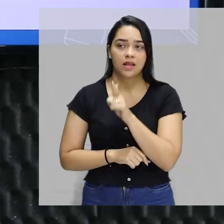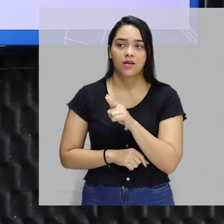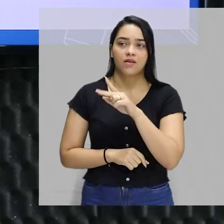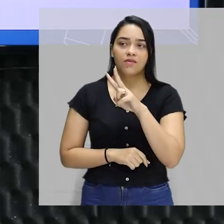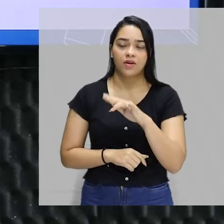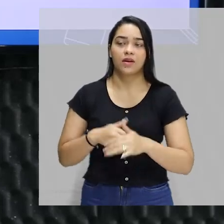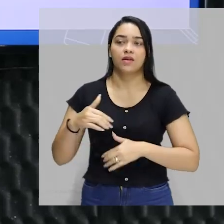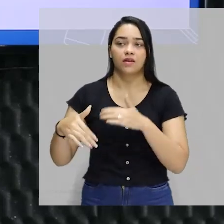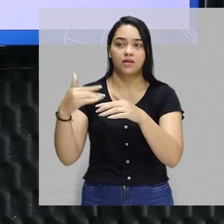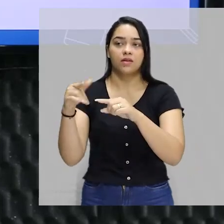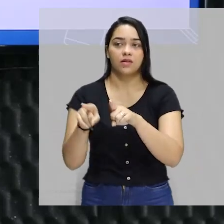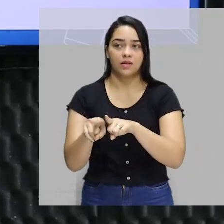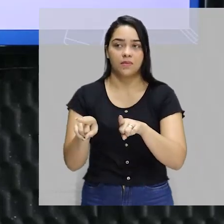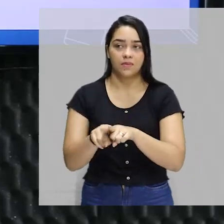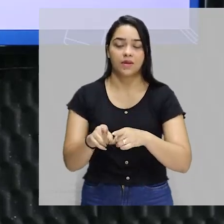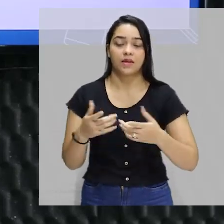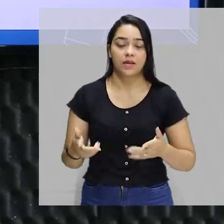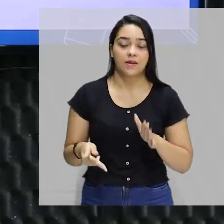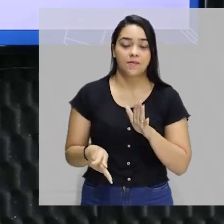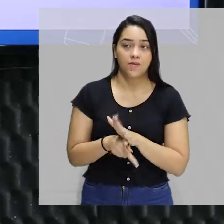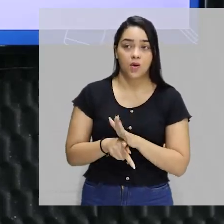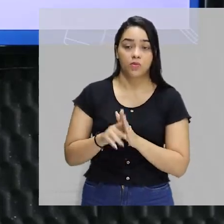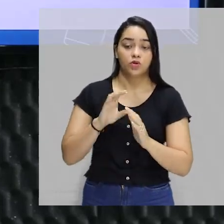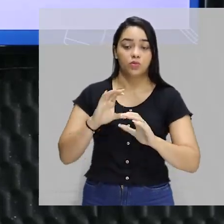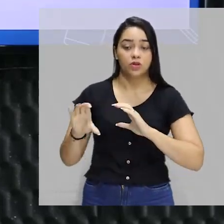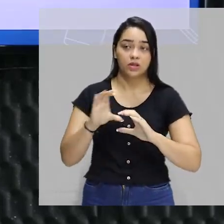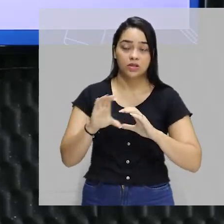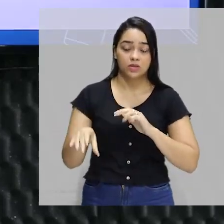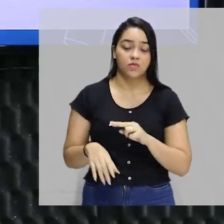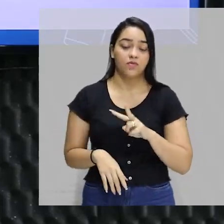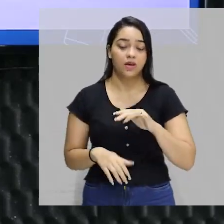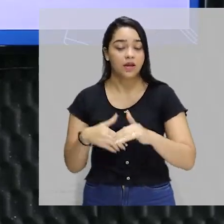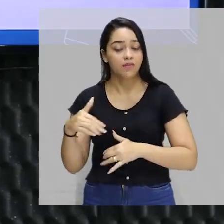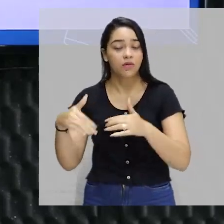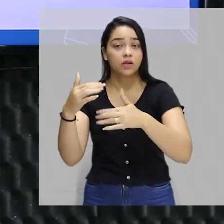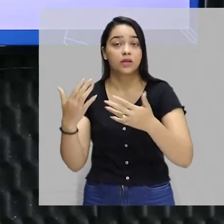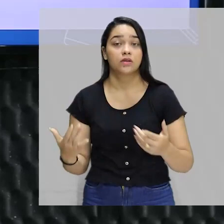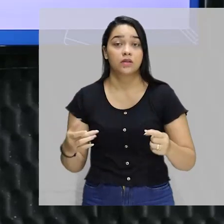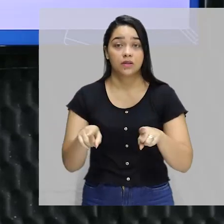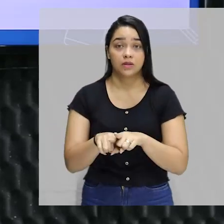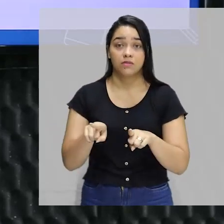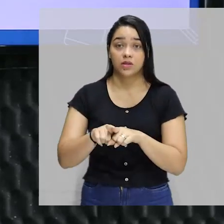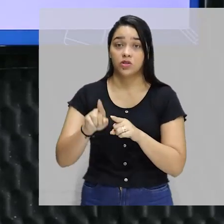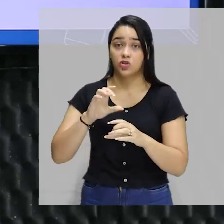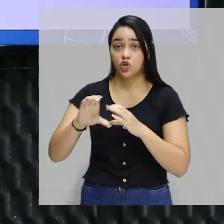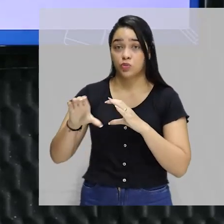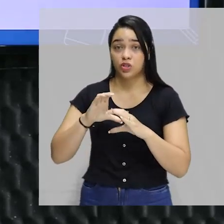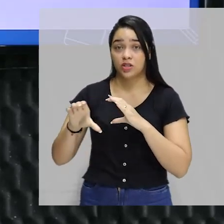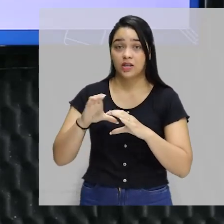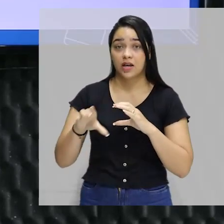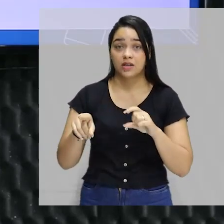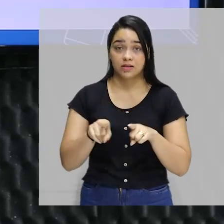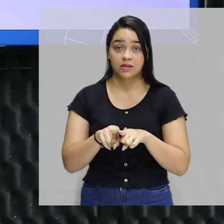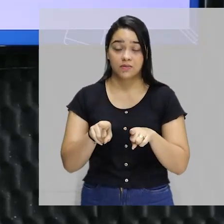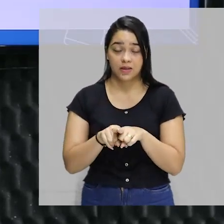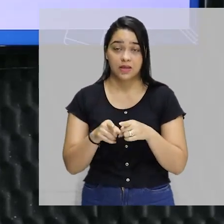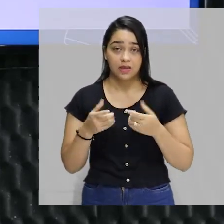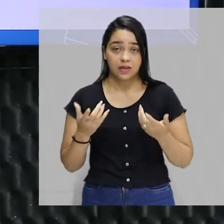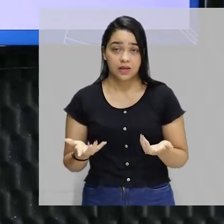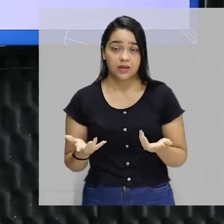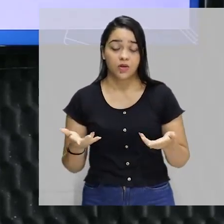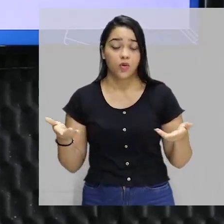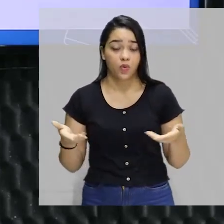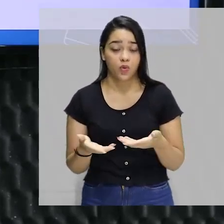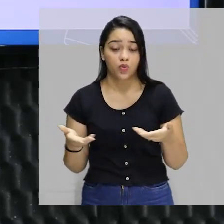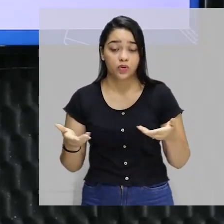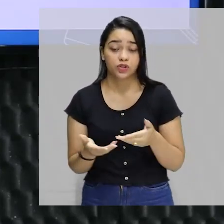vai evoluindo, a linguagem, o ato comunicativo vai evoluindo, a forma de nos comunicarmos